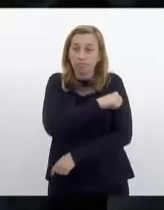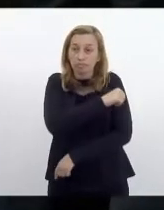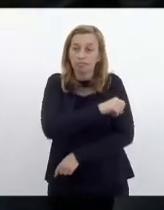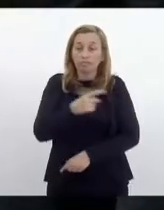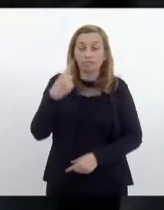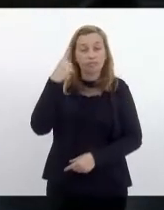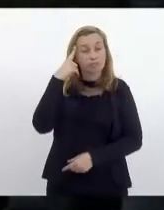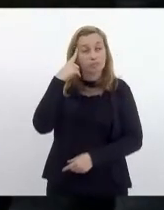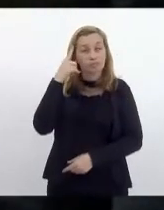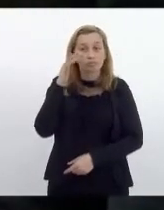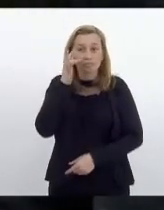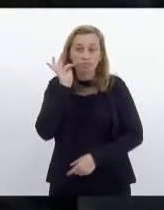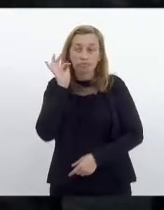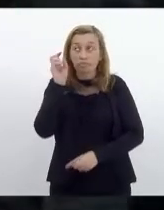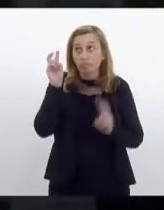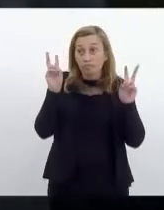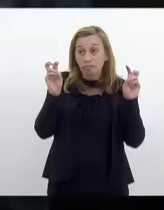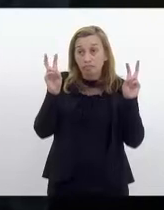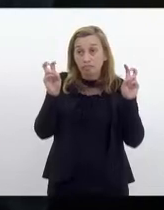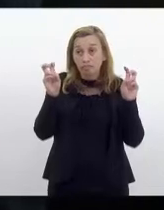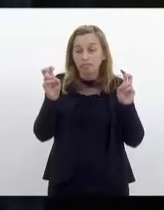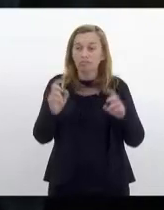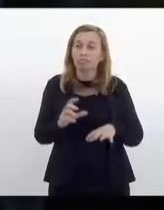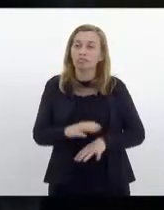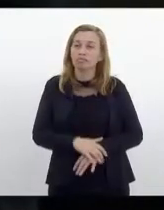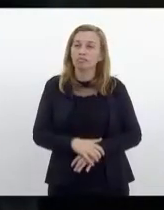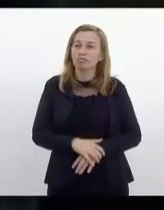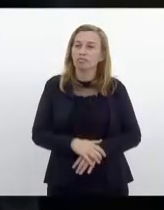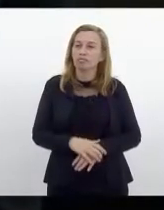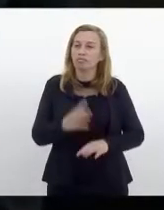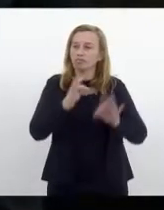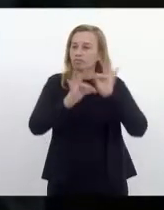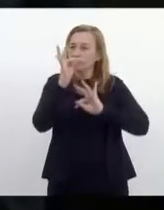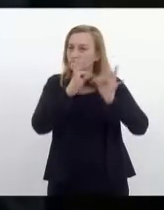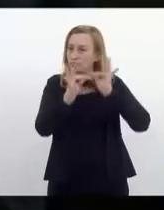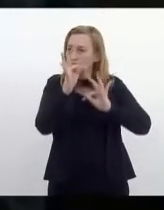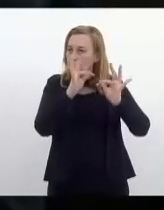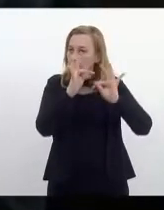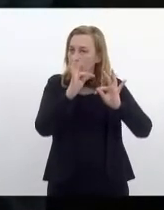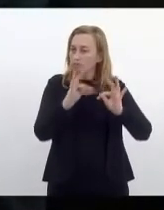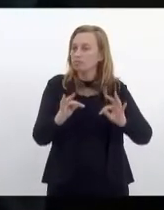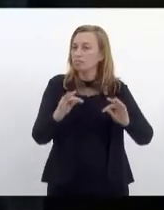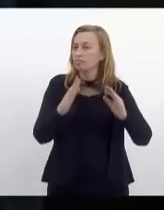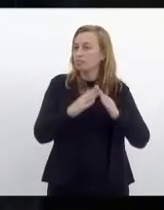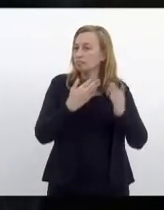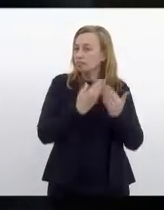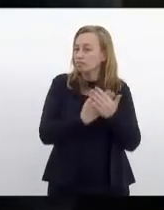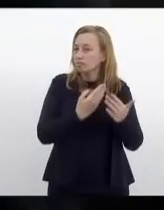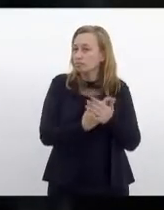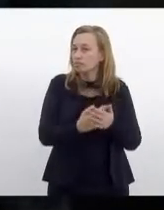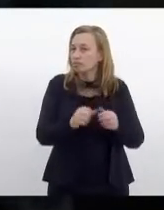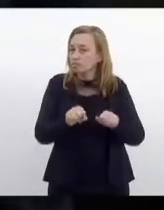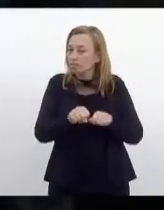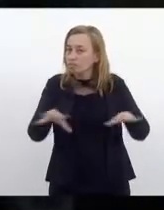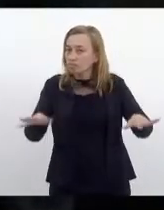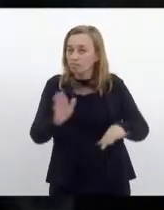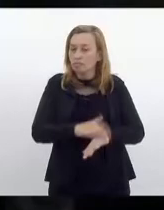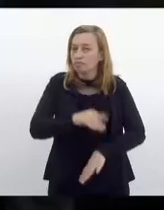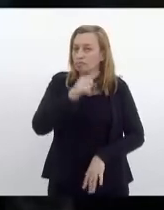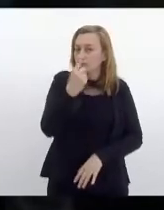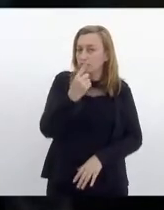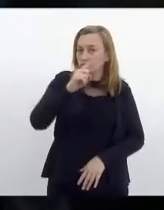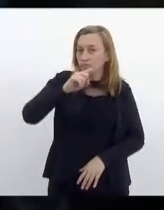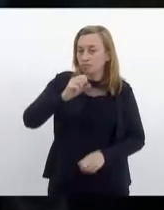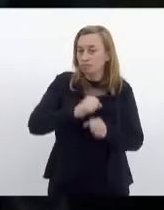reflexão, Flávio, sobre a questão da modernização tecnológica das escolas, que a pandemia, mais de um ano e meio